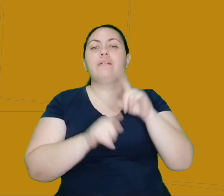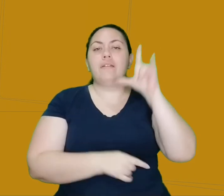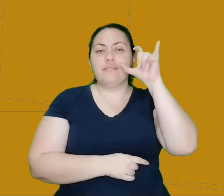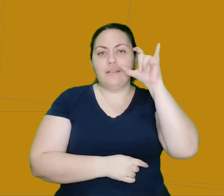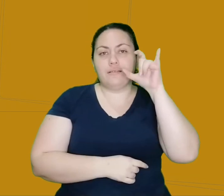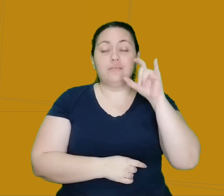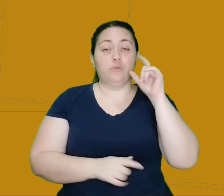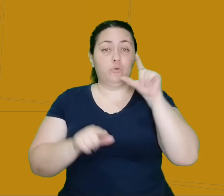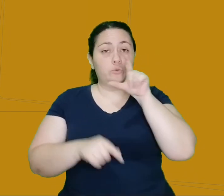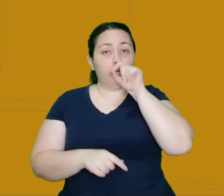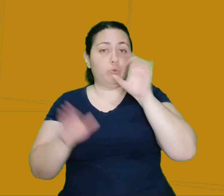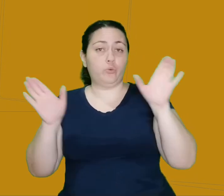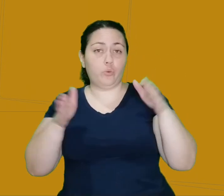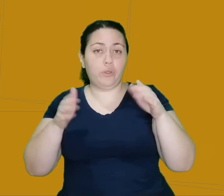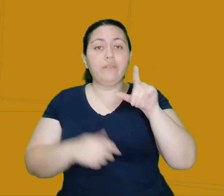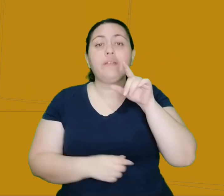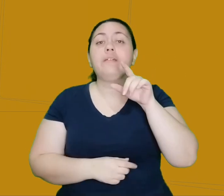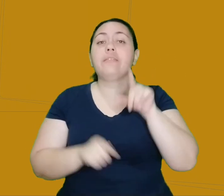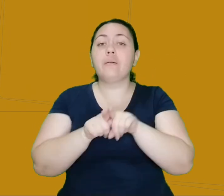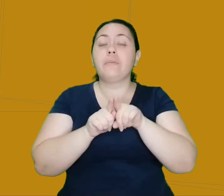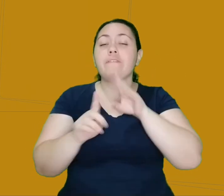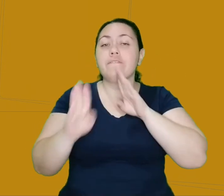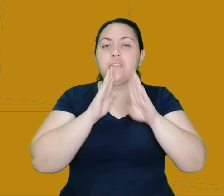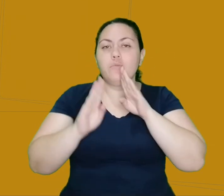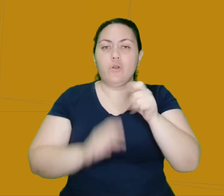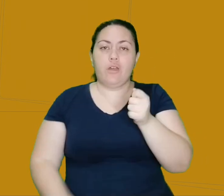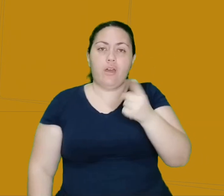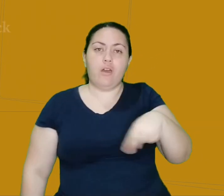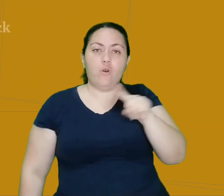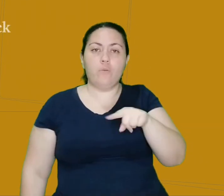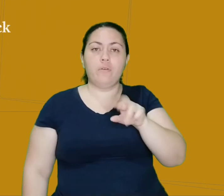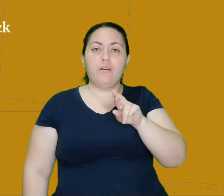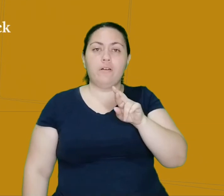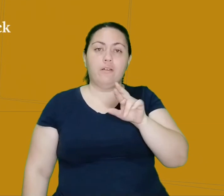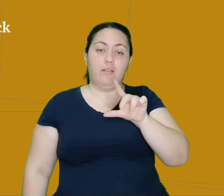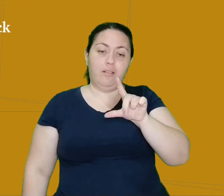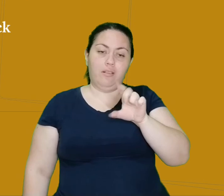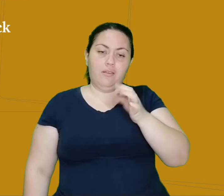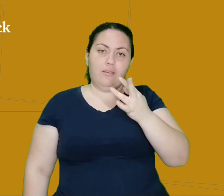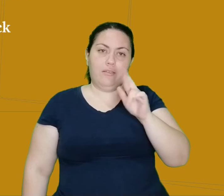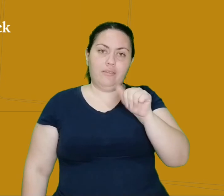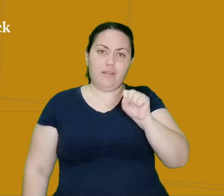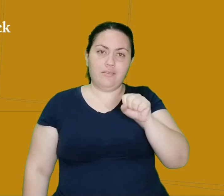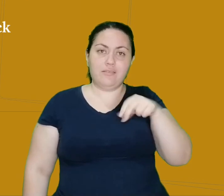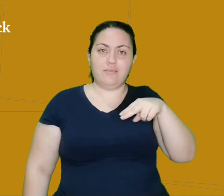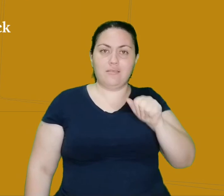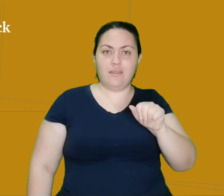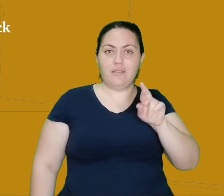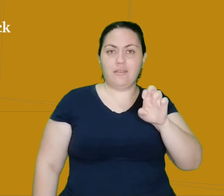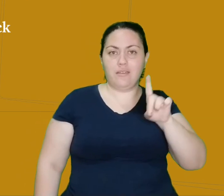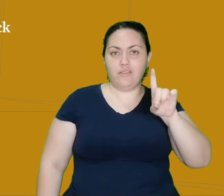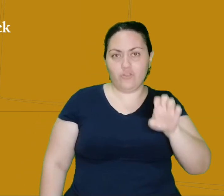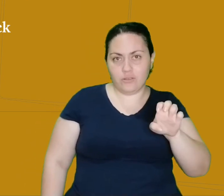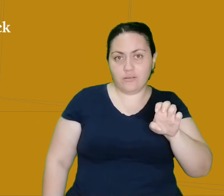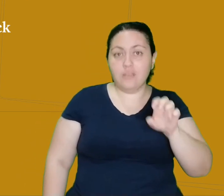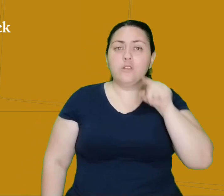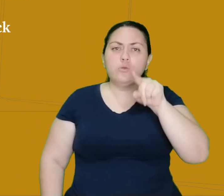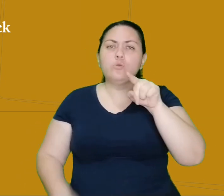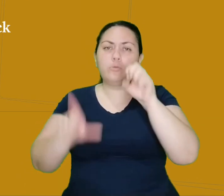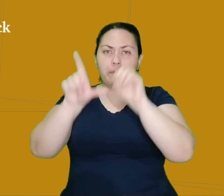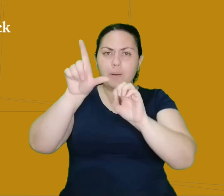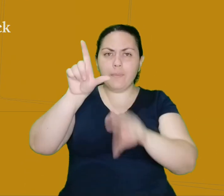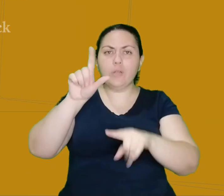Instagram, no Twitter e no Facebook, pelo @Letras na Rede. Deixe nos comentários as suas